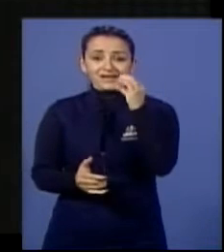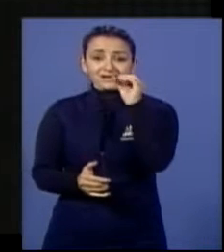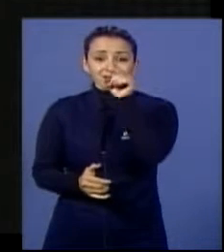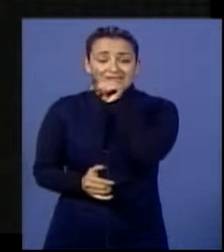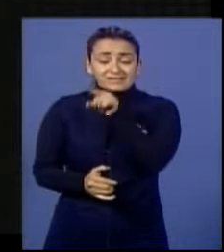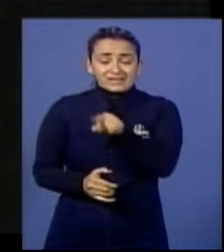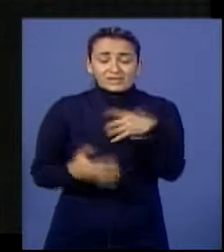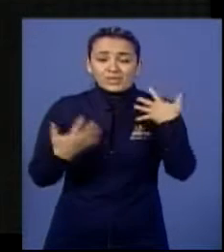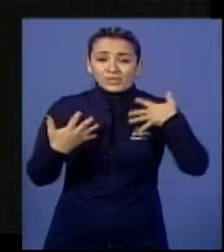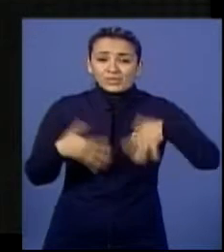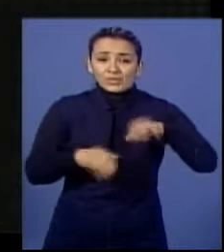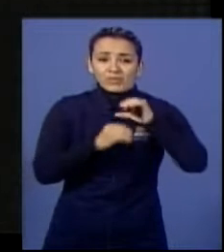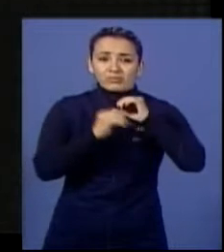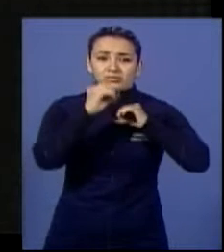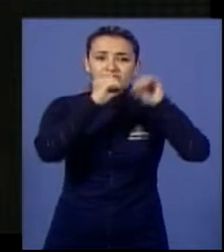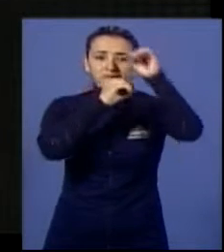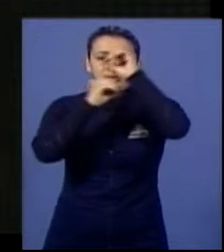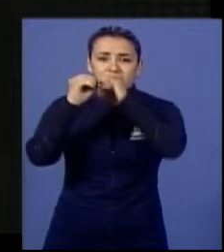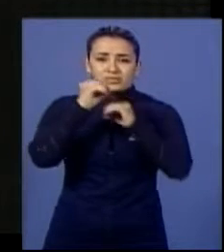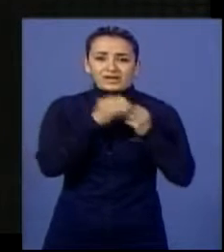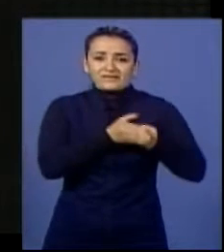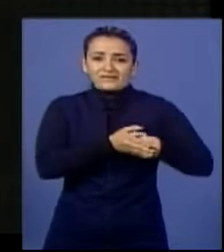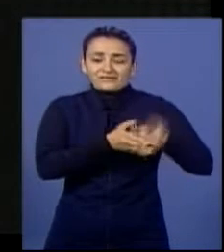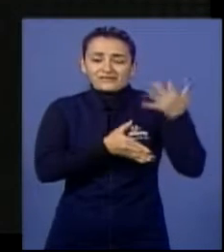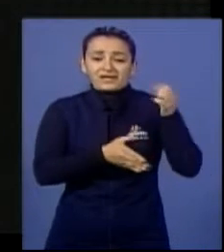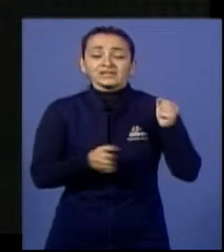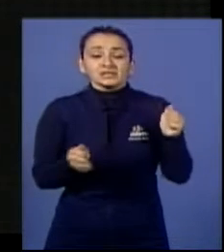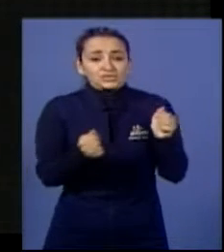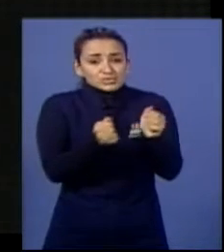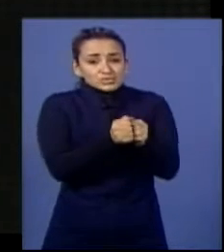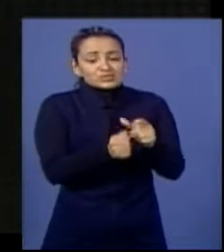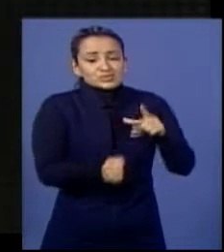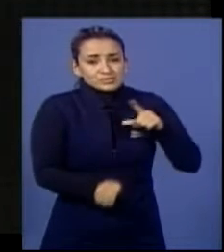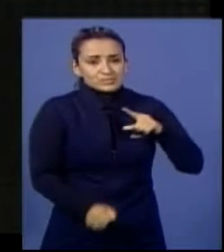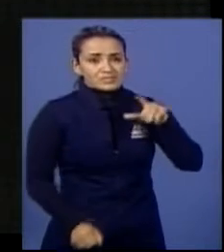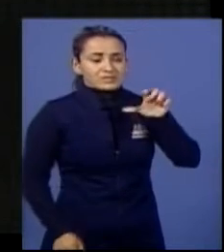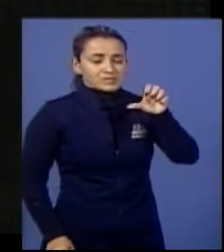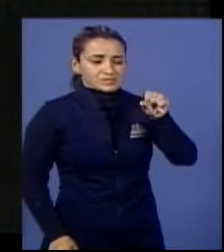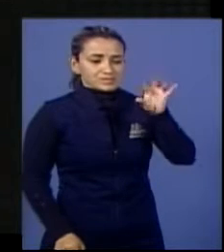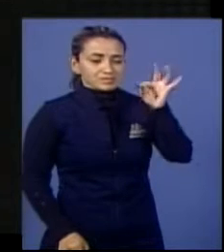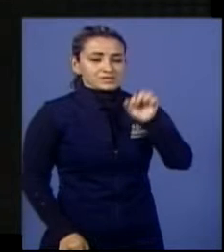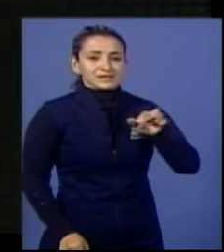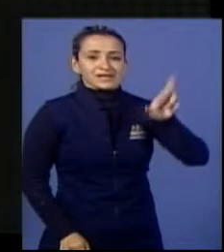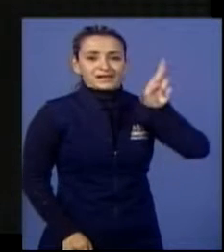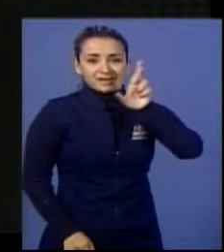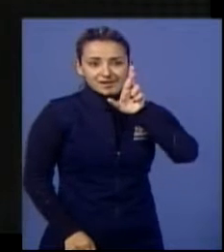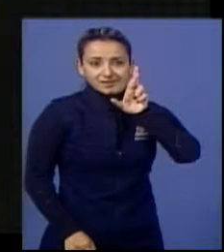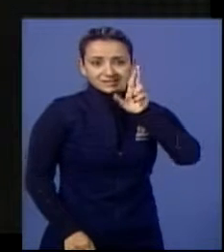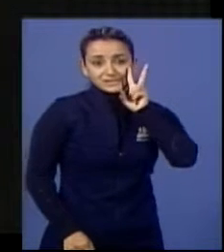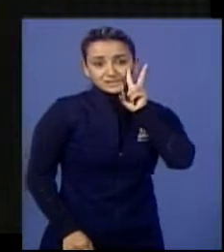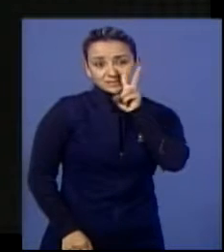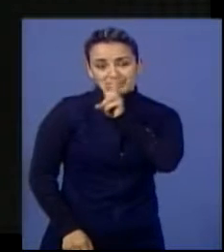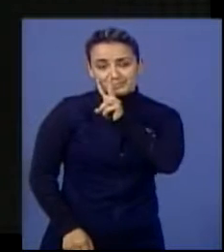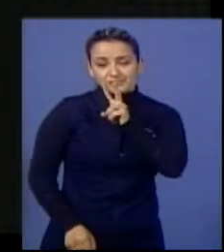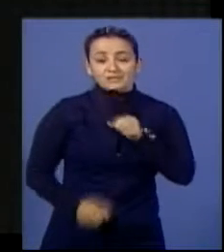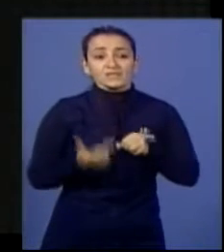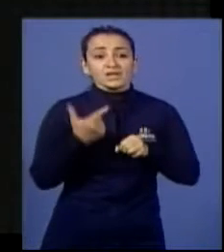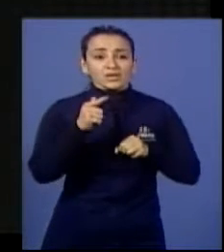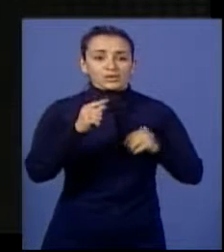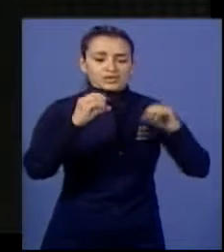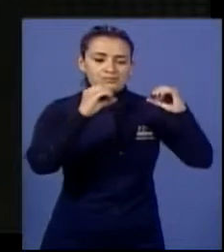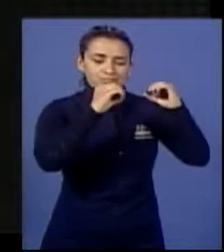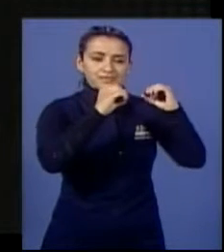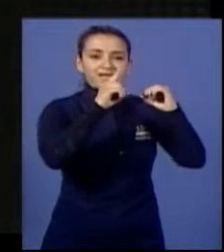muitas moléculas. Então vai ter éster, então uma molécula, aqui formou uma ligação de éster. Outra